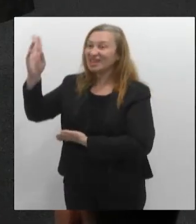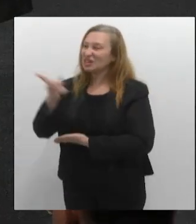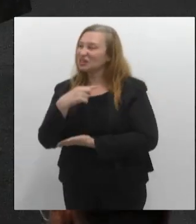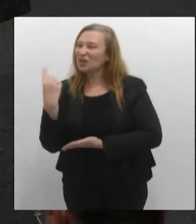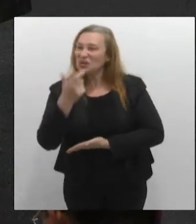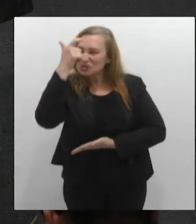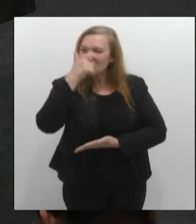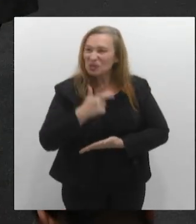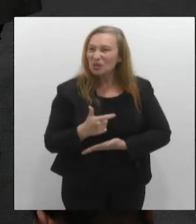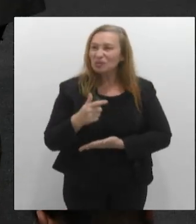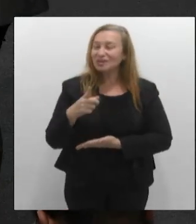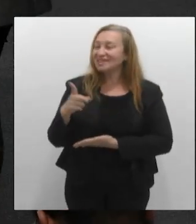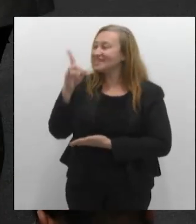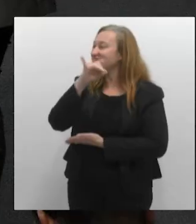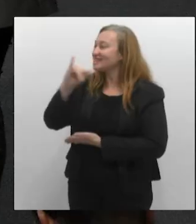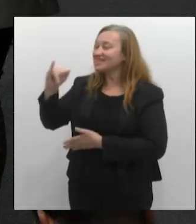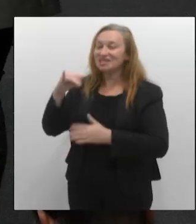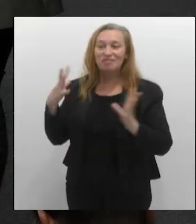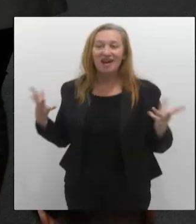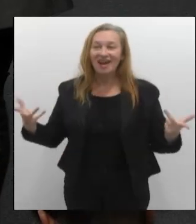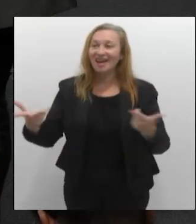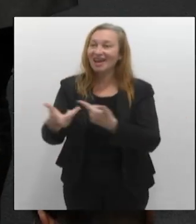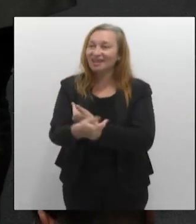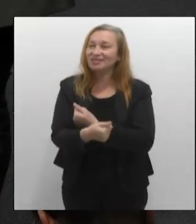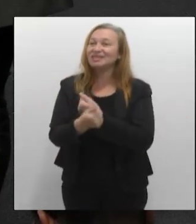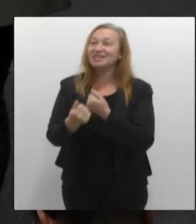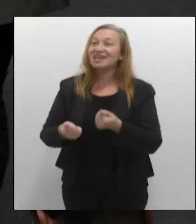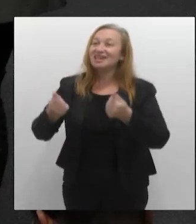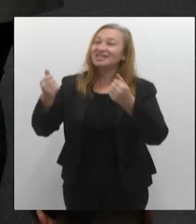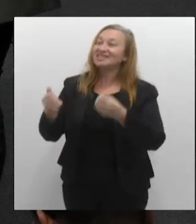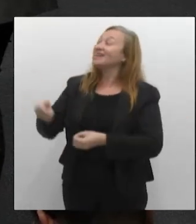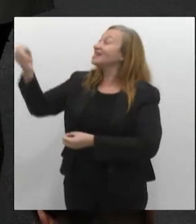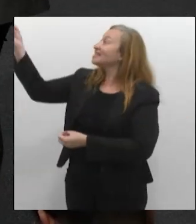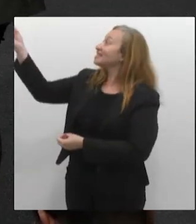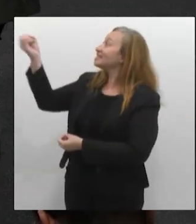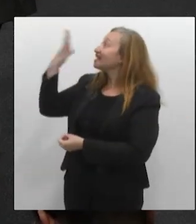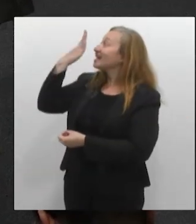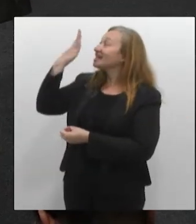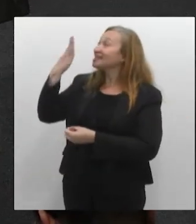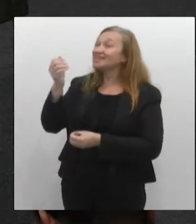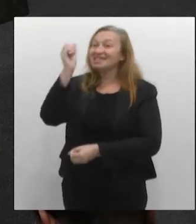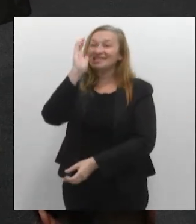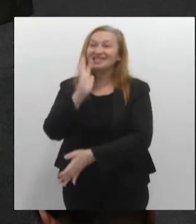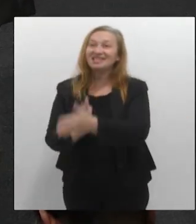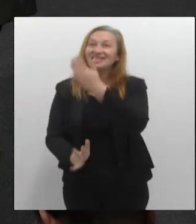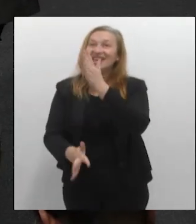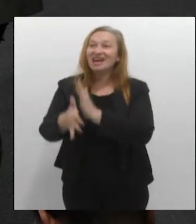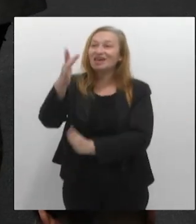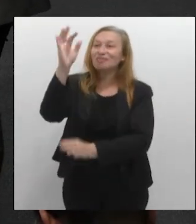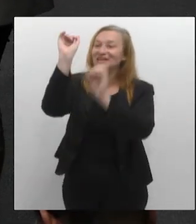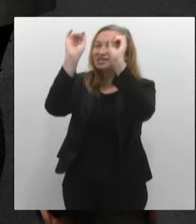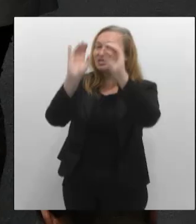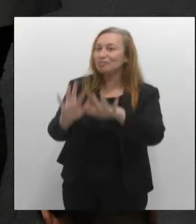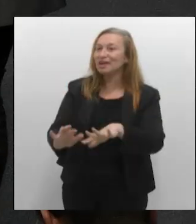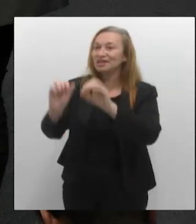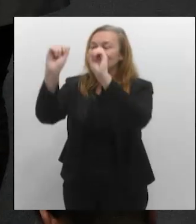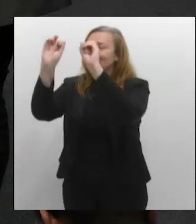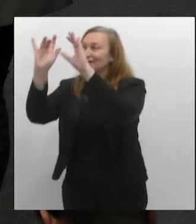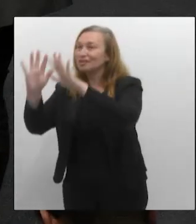damos neste jubileu. Tantas graças, tantos